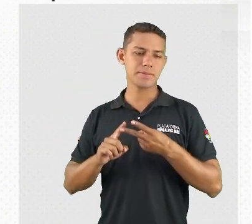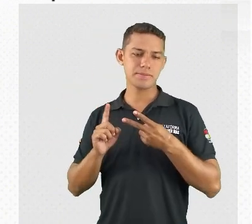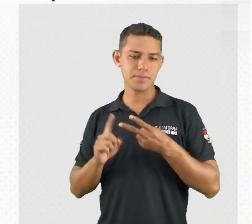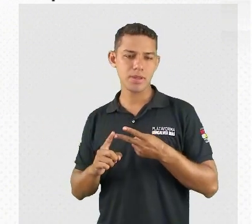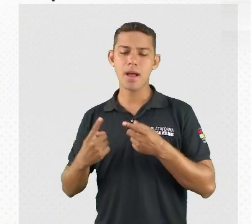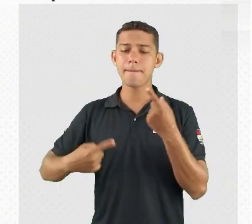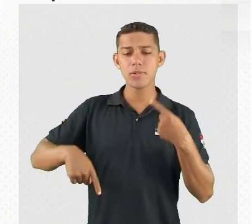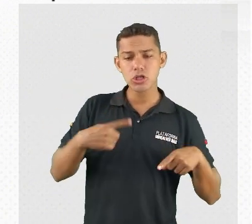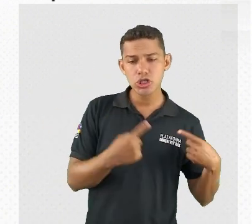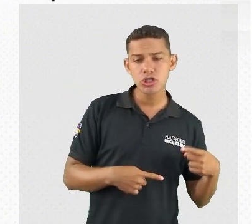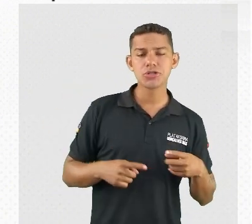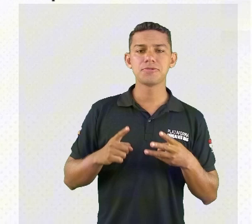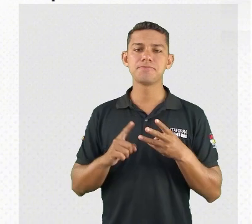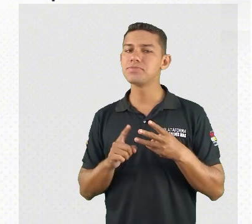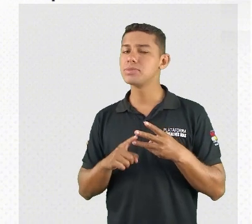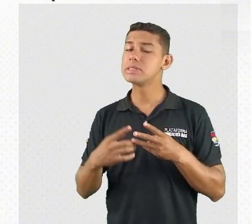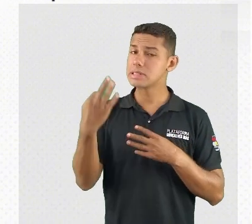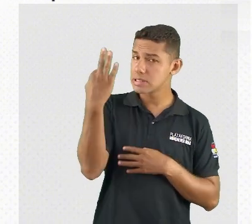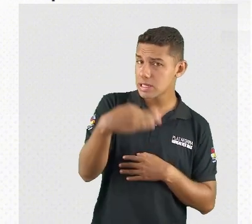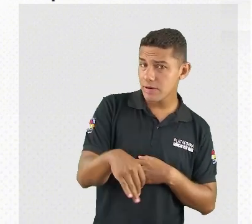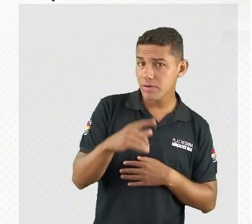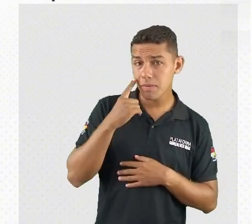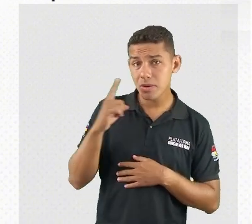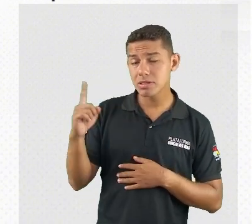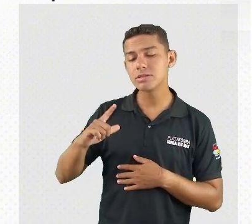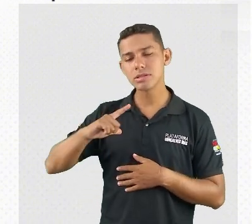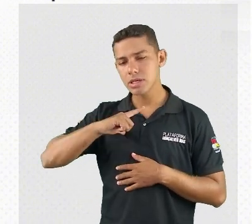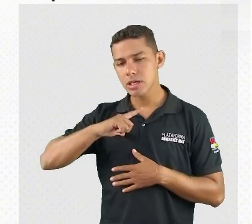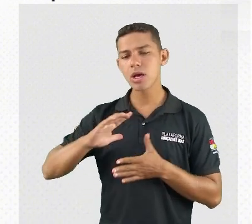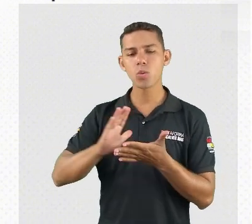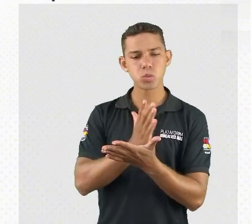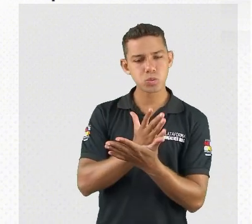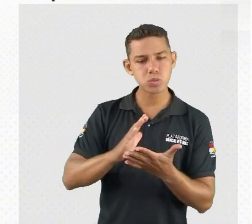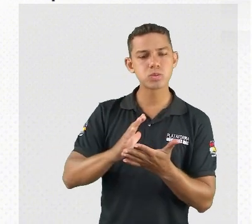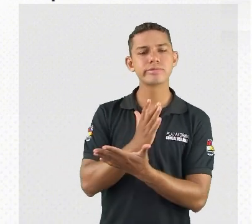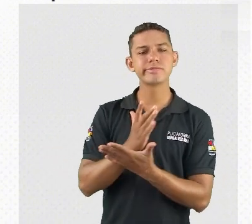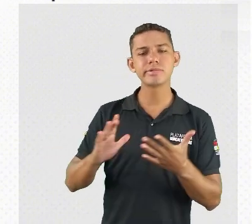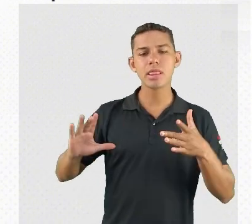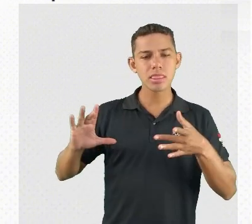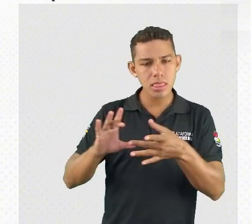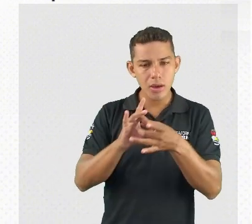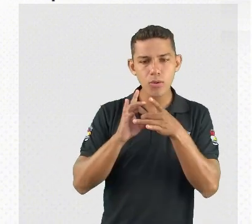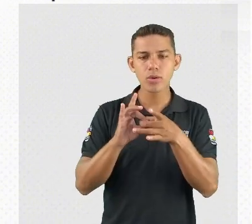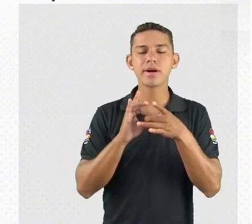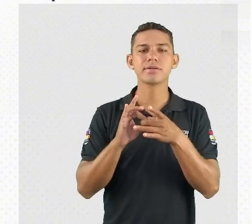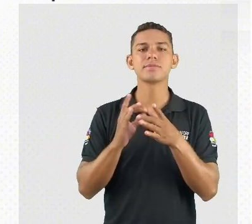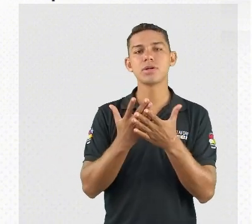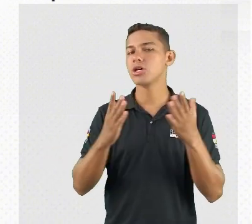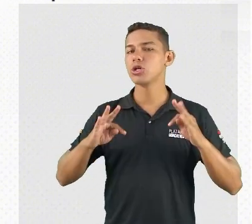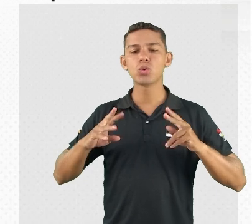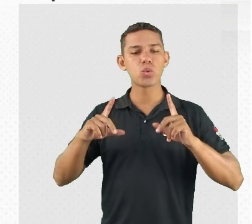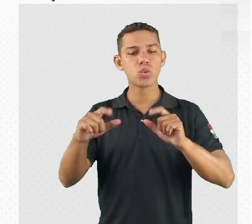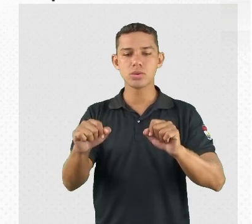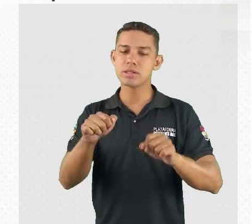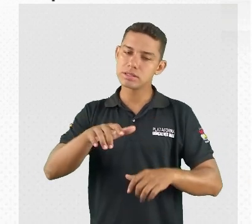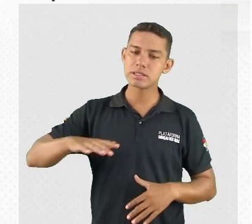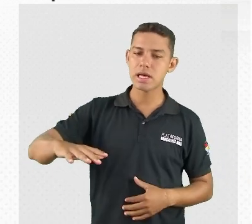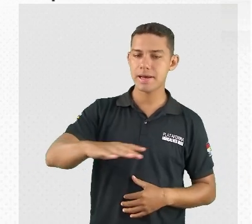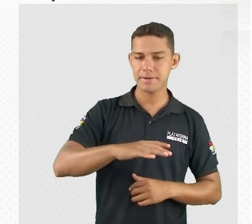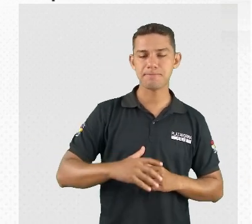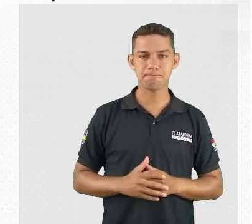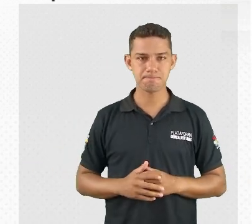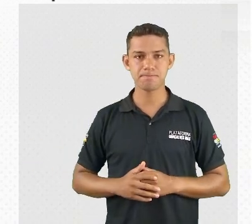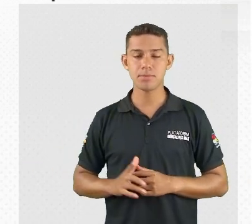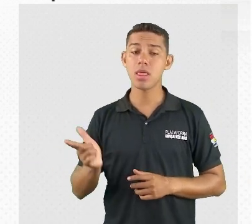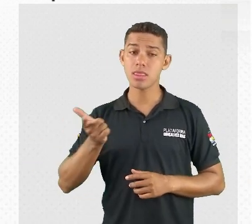sobre política. E, de certa forma, existem ali alguns elementos que se conectam, por todas essas áreas. E aqui